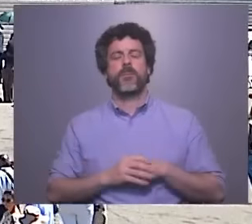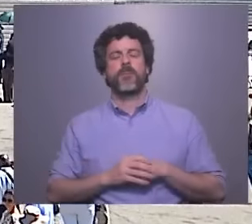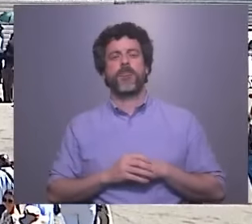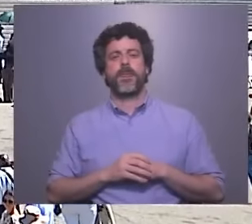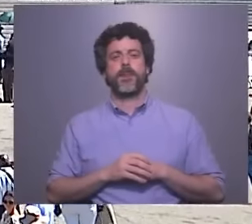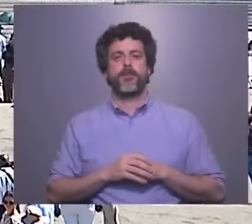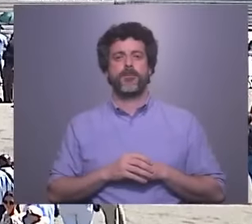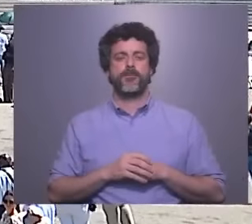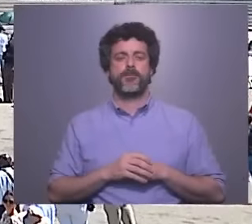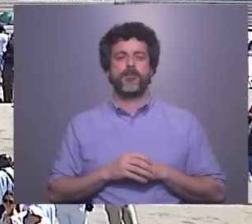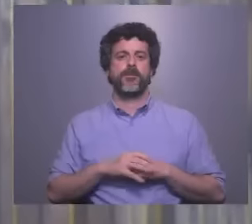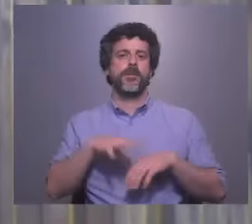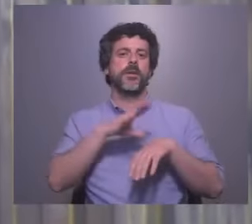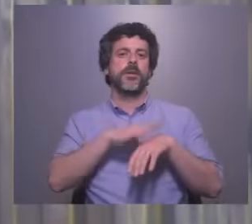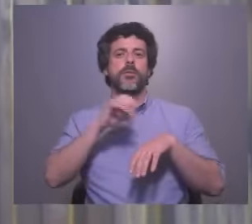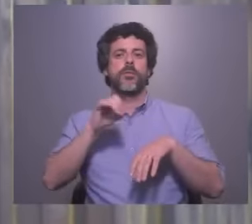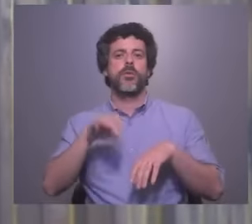Oremos.